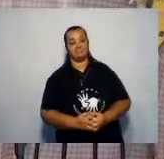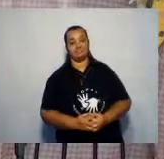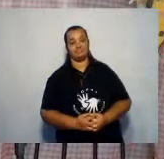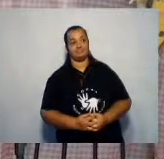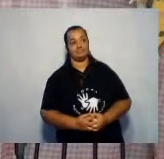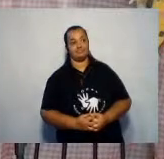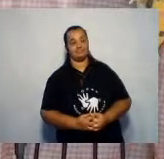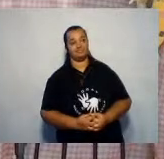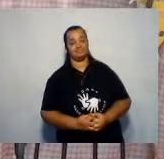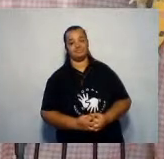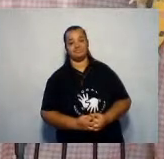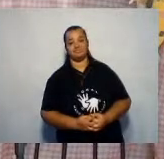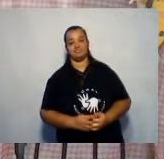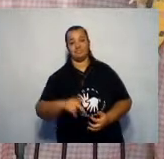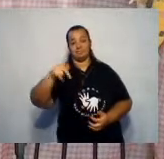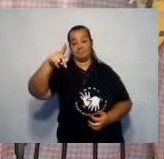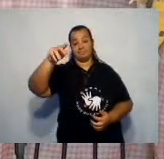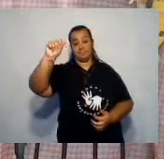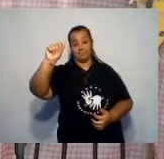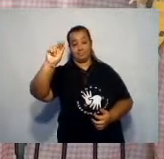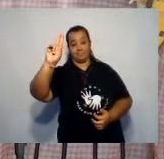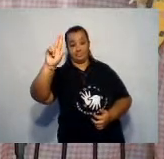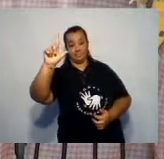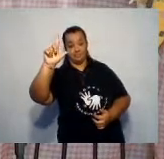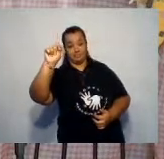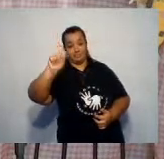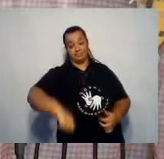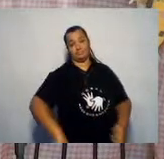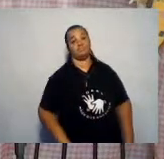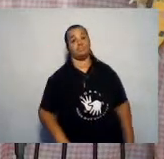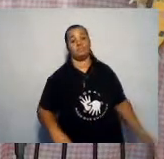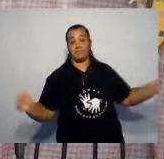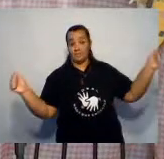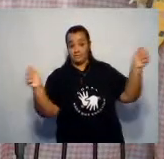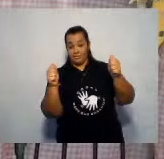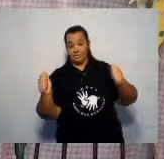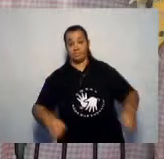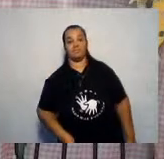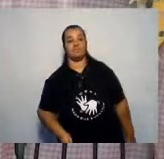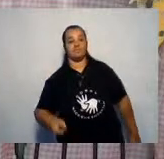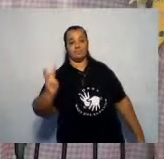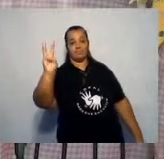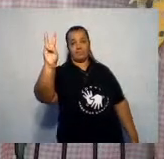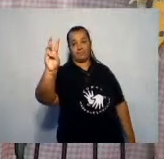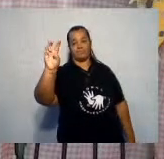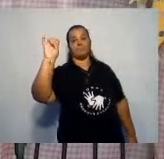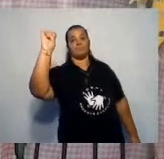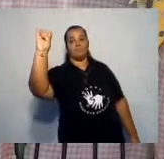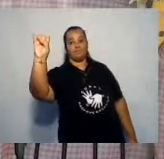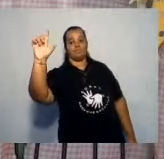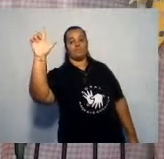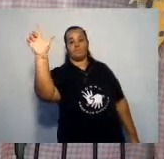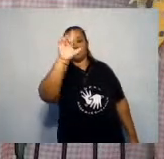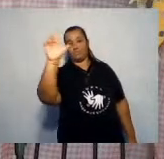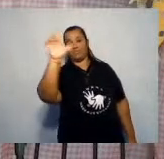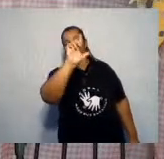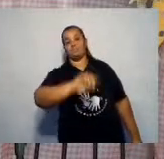violãozinho, né? O Paulo Henrique, nosso parceiro de muitos anos. E na sanfona, o nosso amigo Will aí. Obrigado,